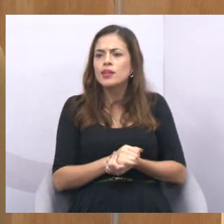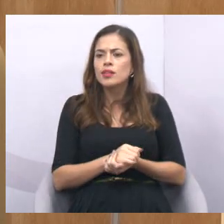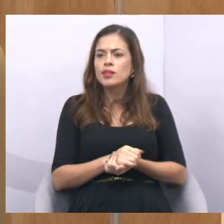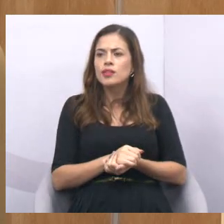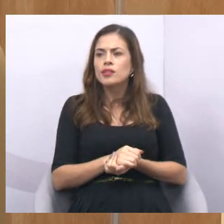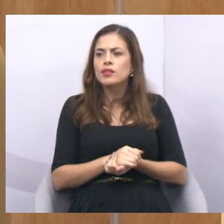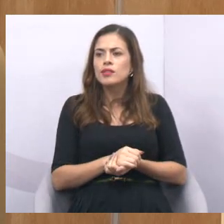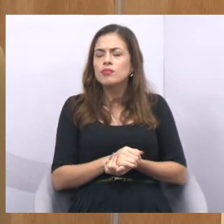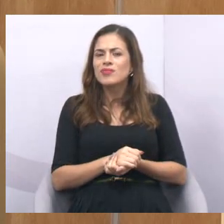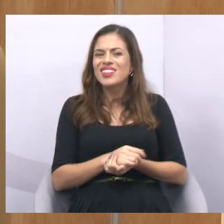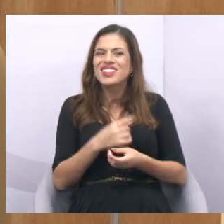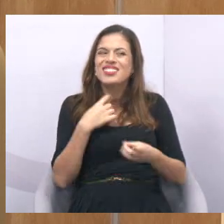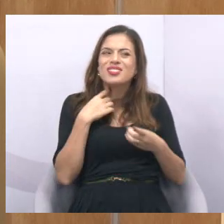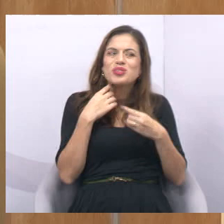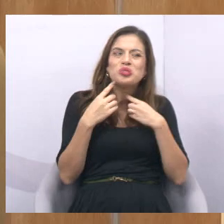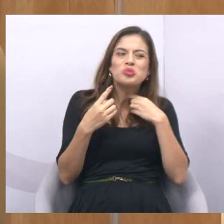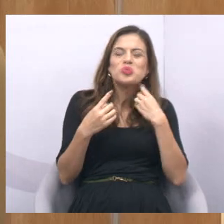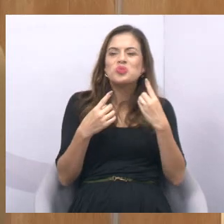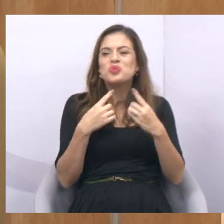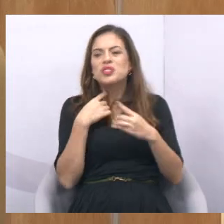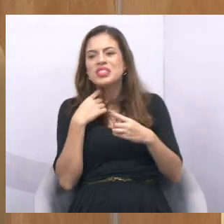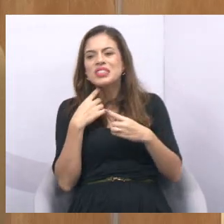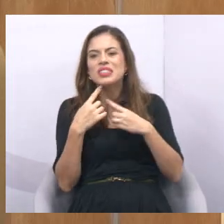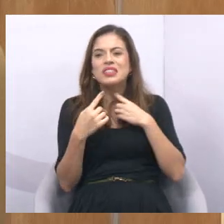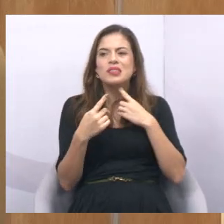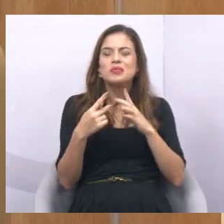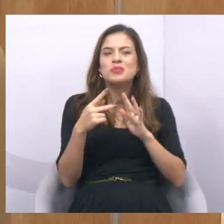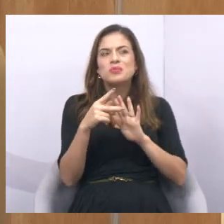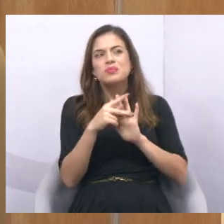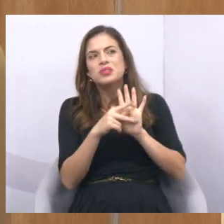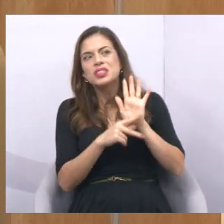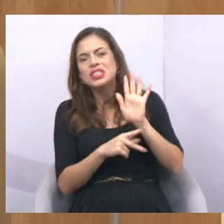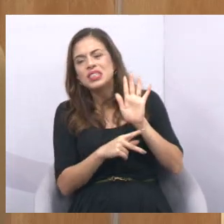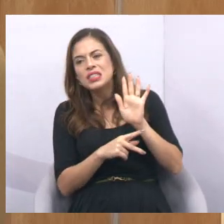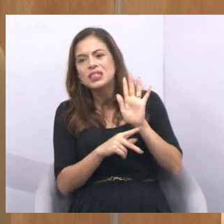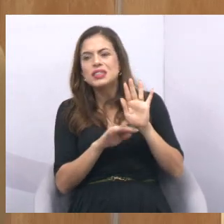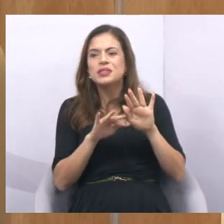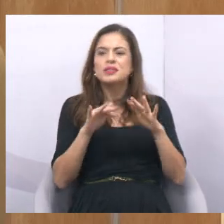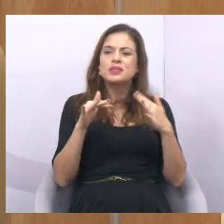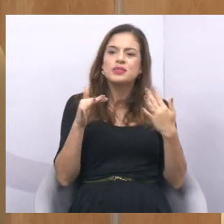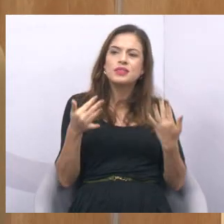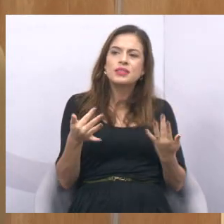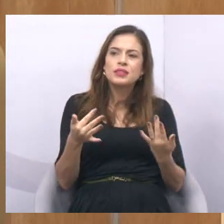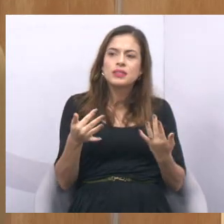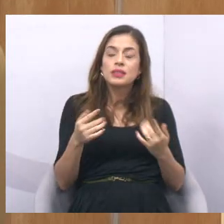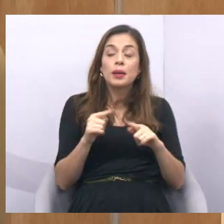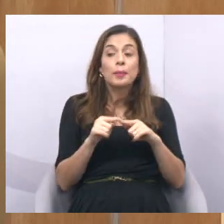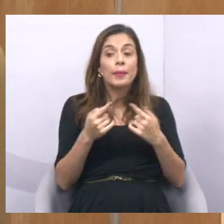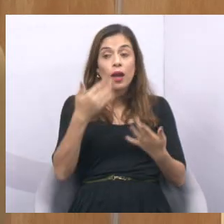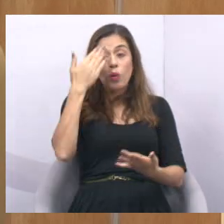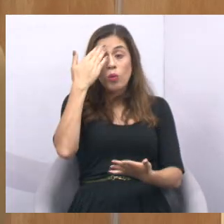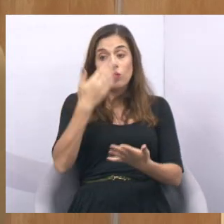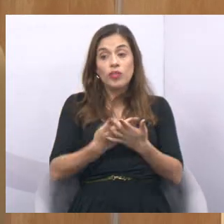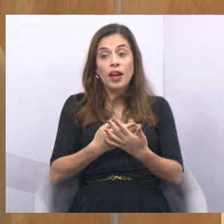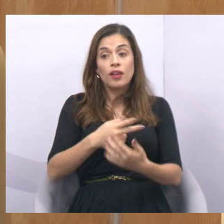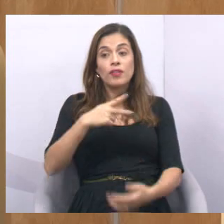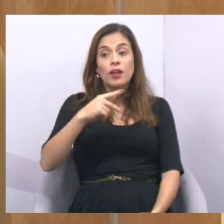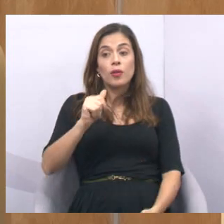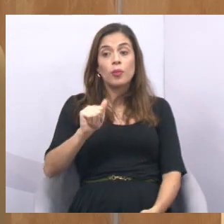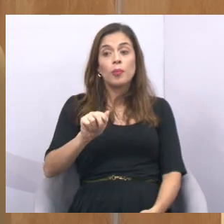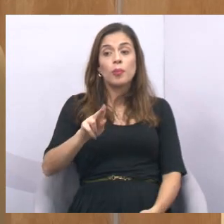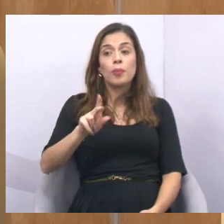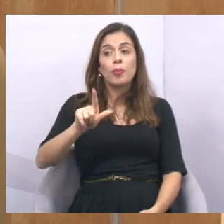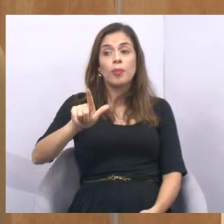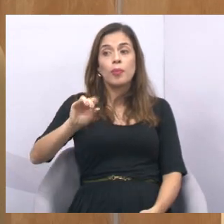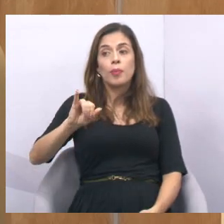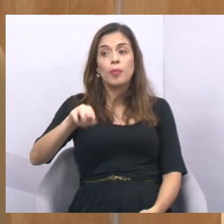eu fiquei em dúvida, falei, projeto e tal, mas eu tinha a confiança no Paulinho. O Paulinho era a pessoa